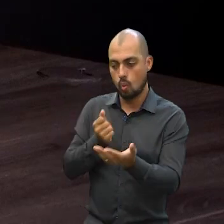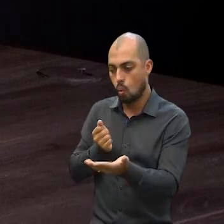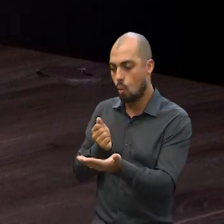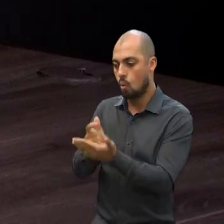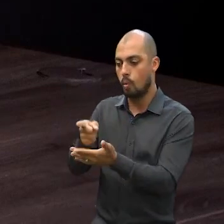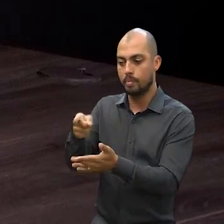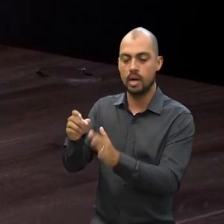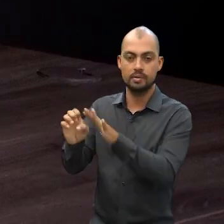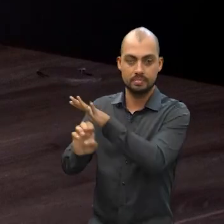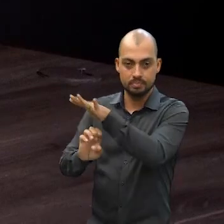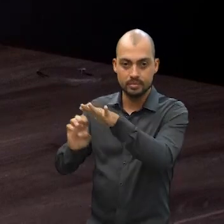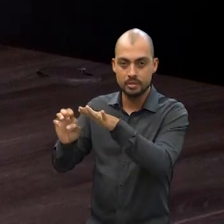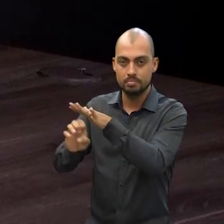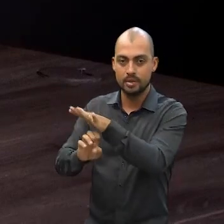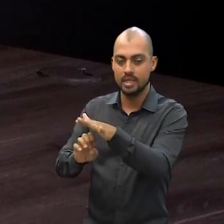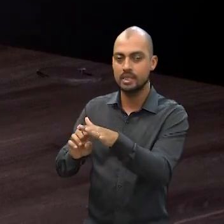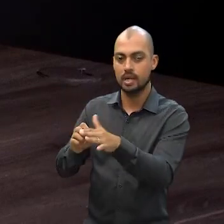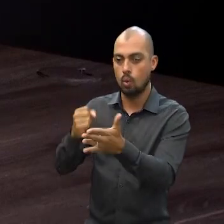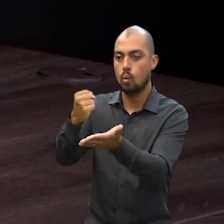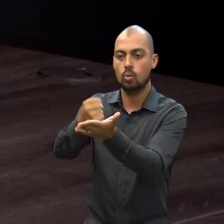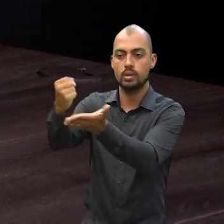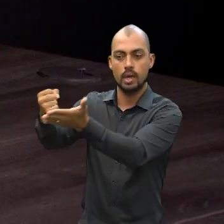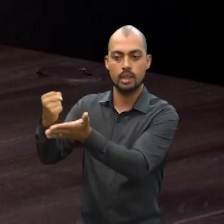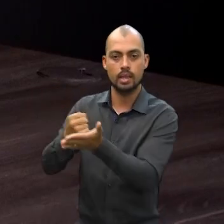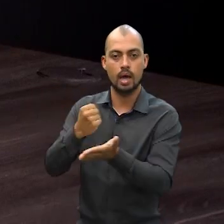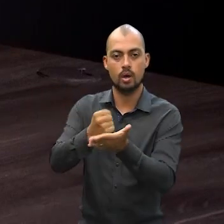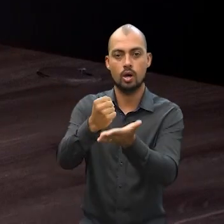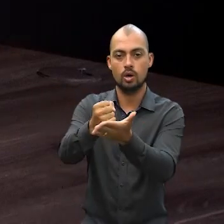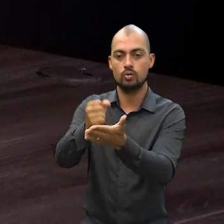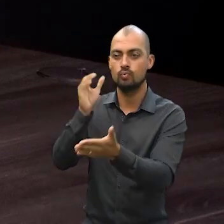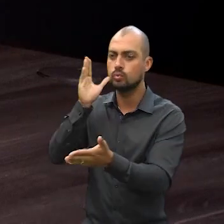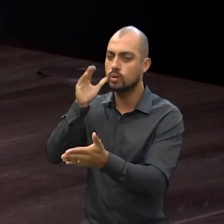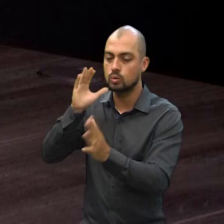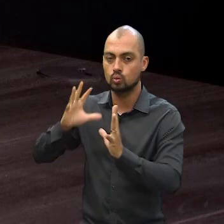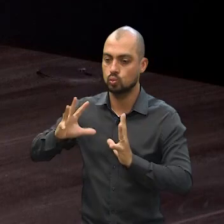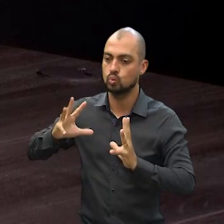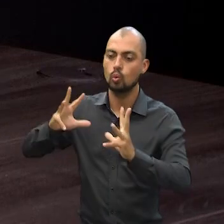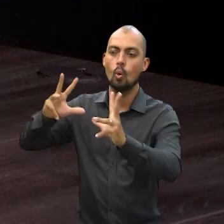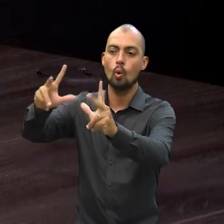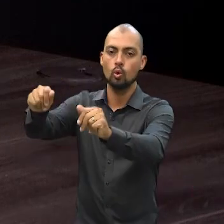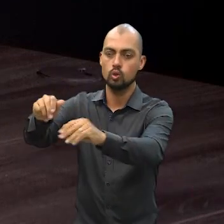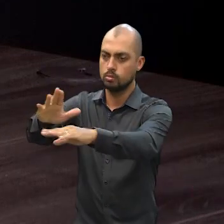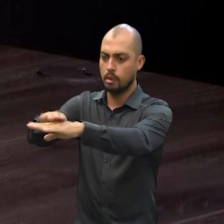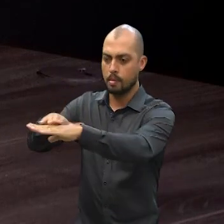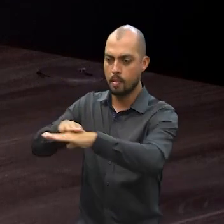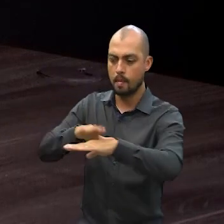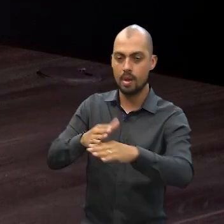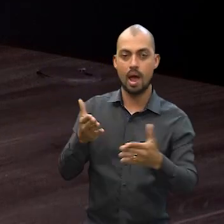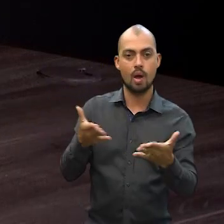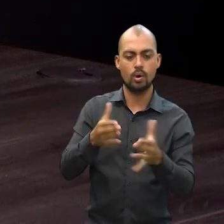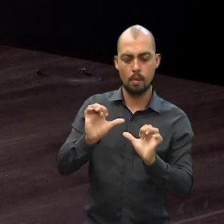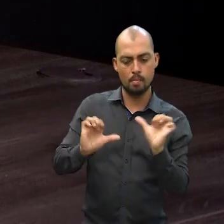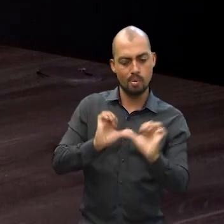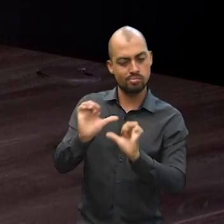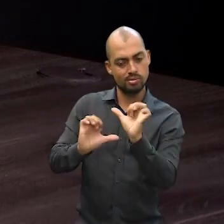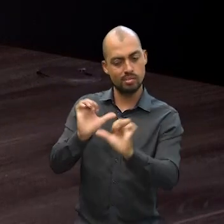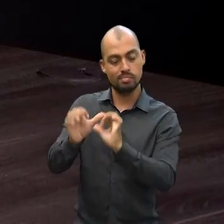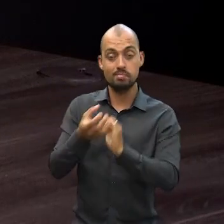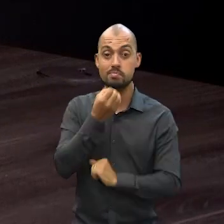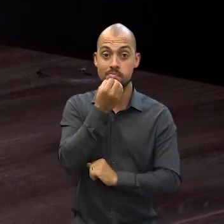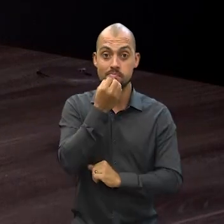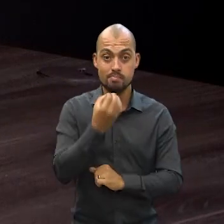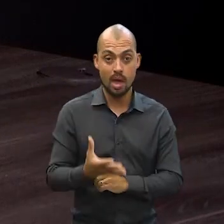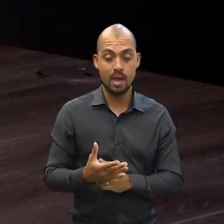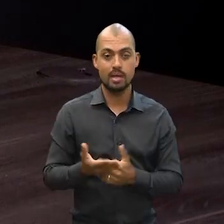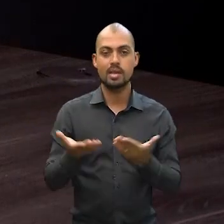essa indústria e readmitiram todos os colaboradores e está performando muito bem.